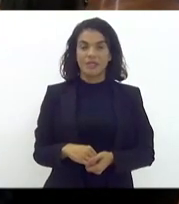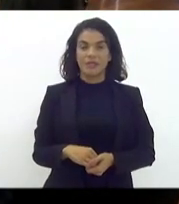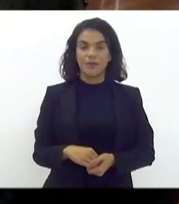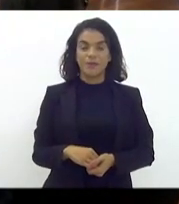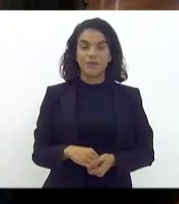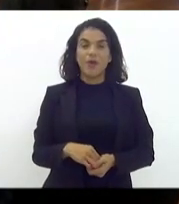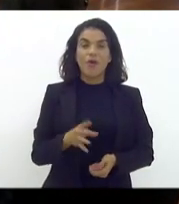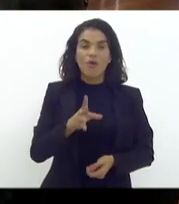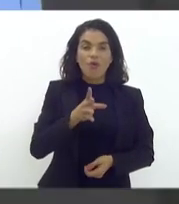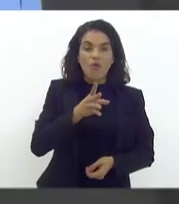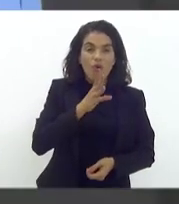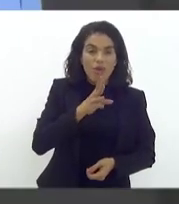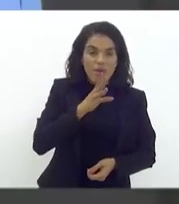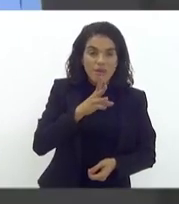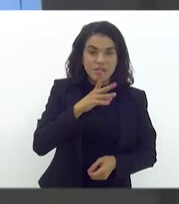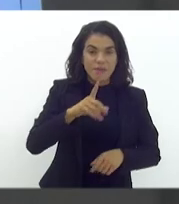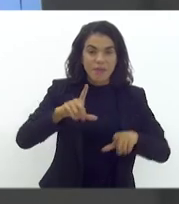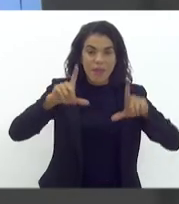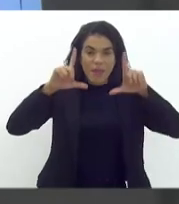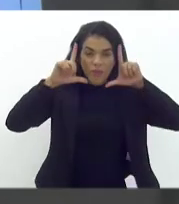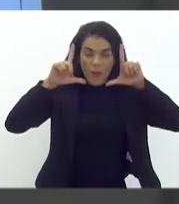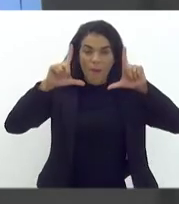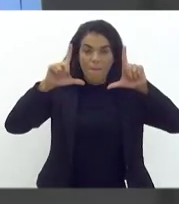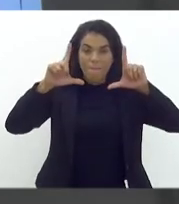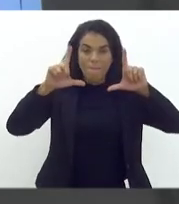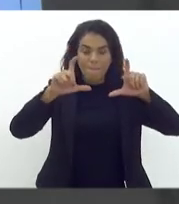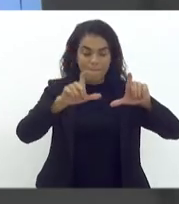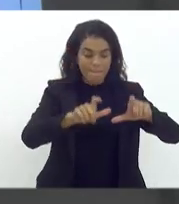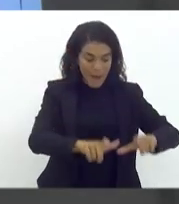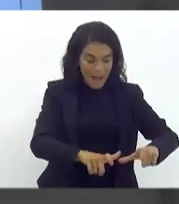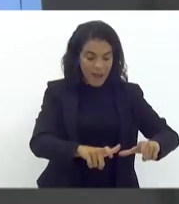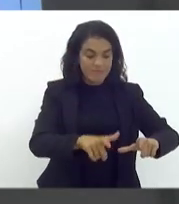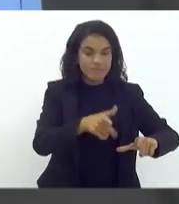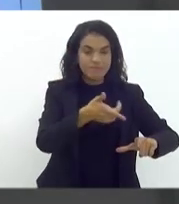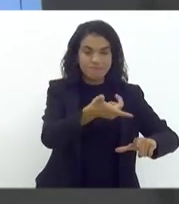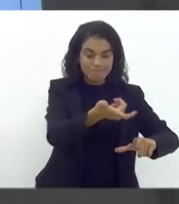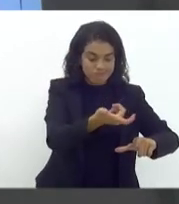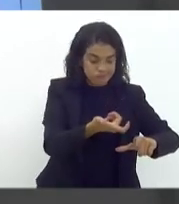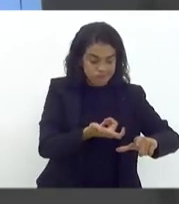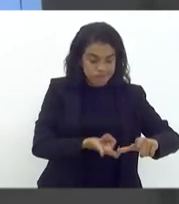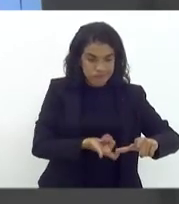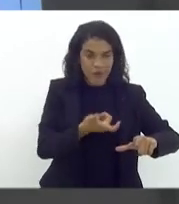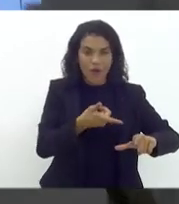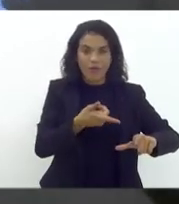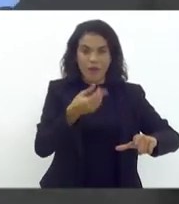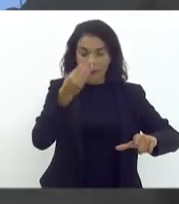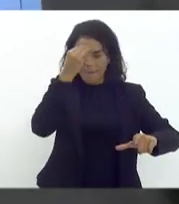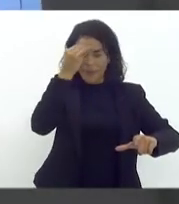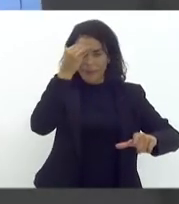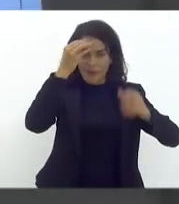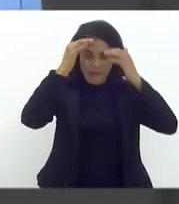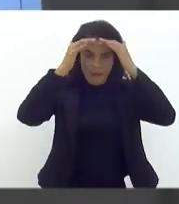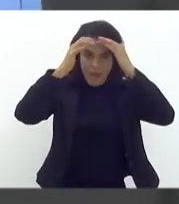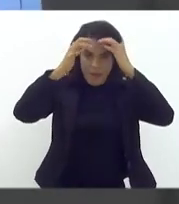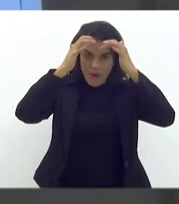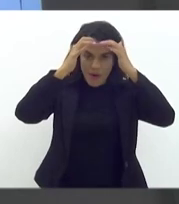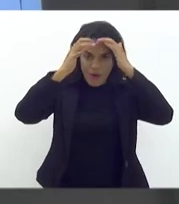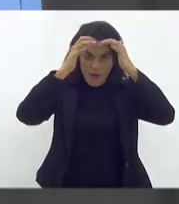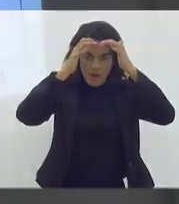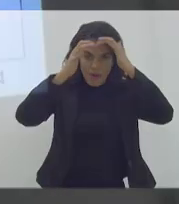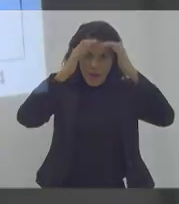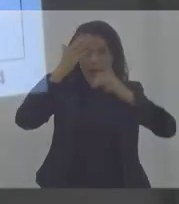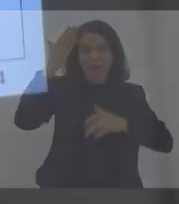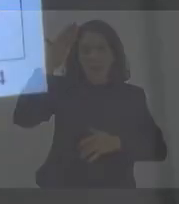o reconhecimento de pessoas por sua natureza por tudo isso que eu tô explicando que é baseada na memória consiste uma